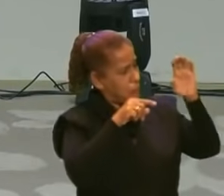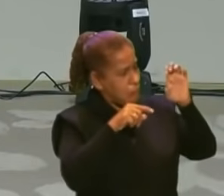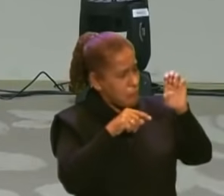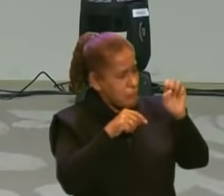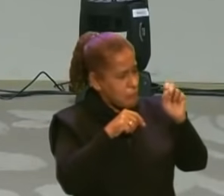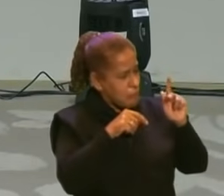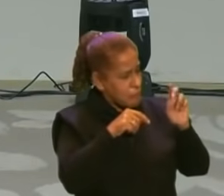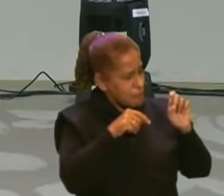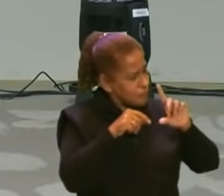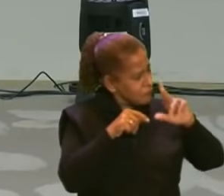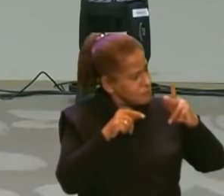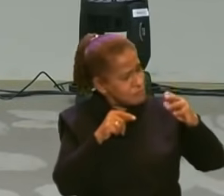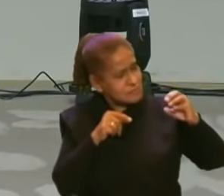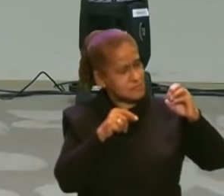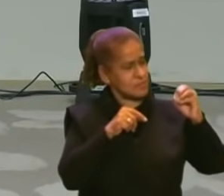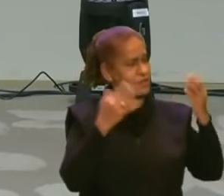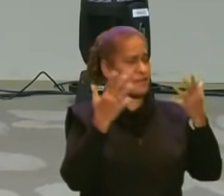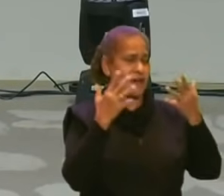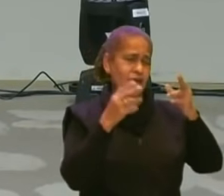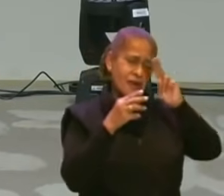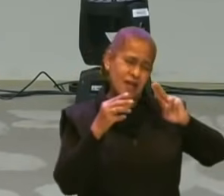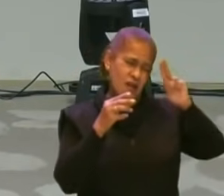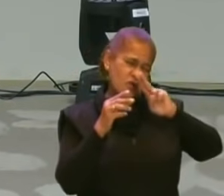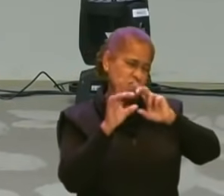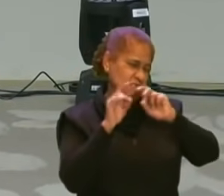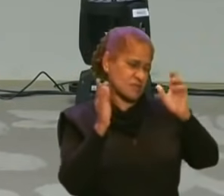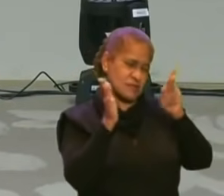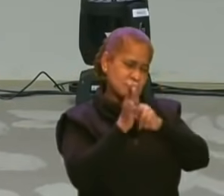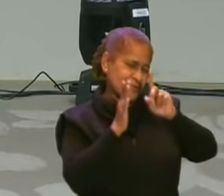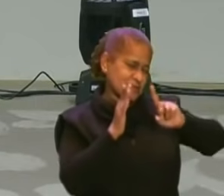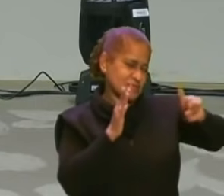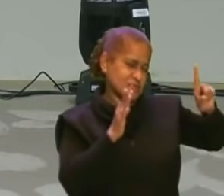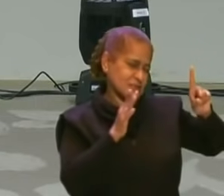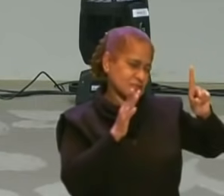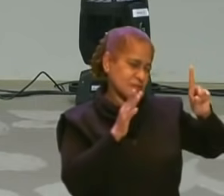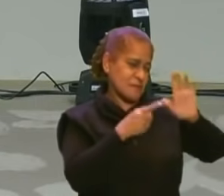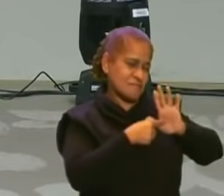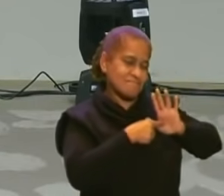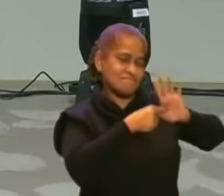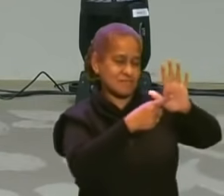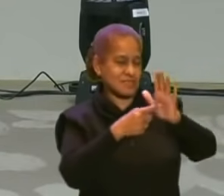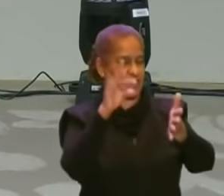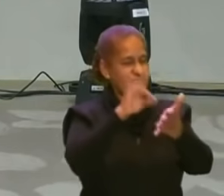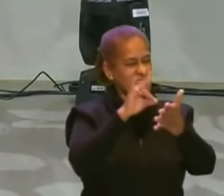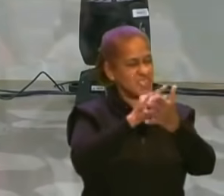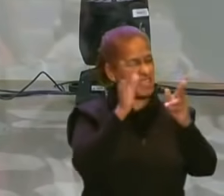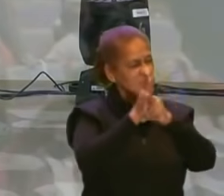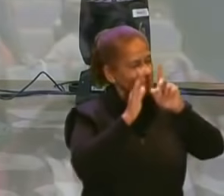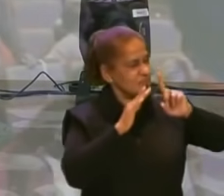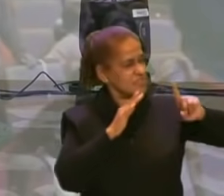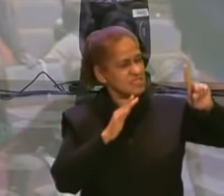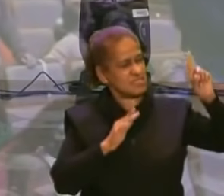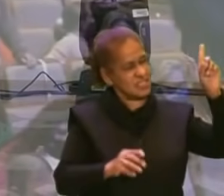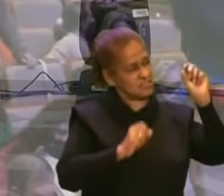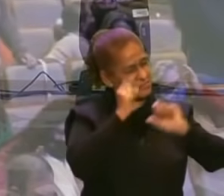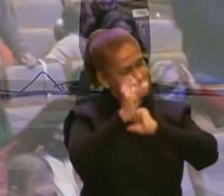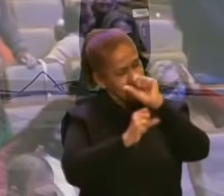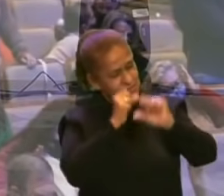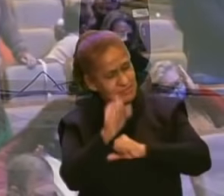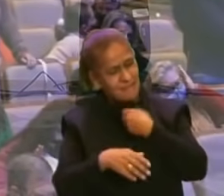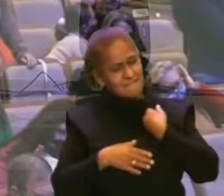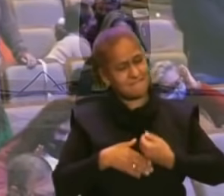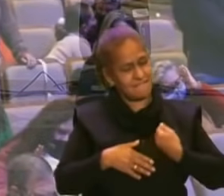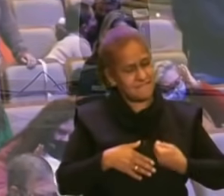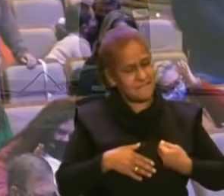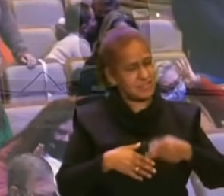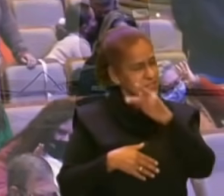mostrar a Tua verdade, os Teus valores, os Teus princípios, e que essas vidas sejam transformadas